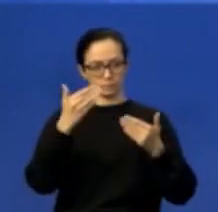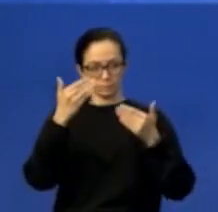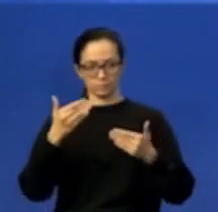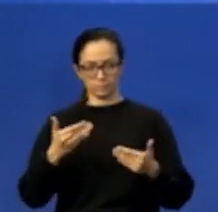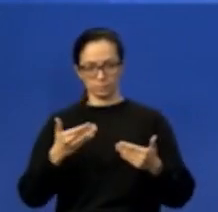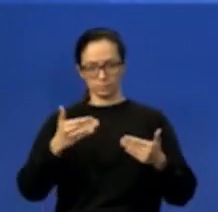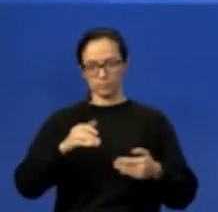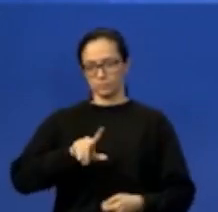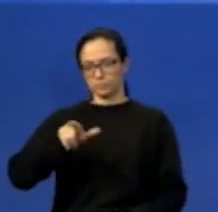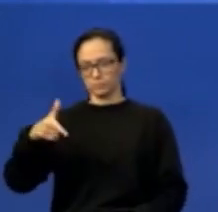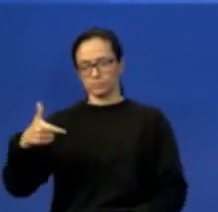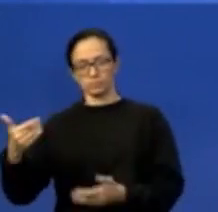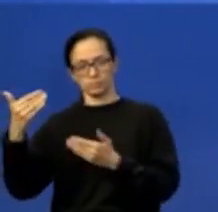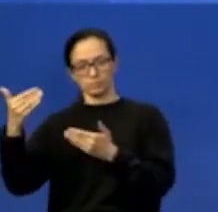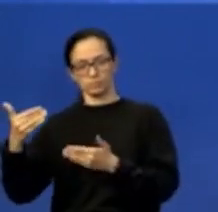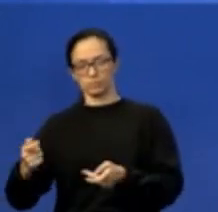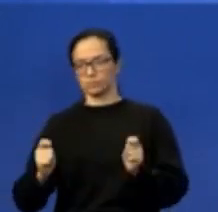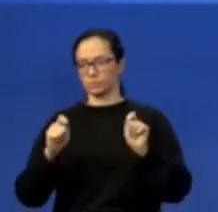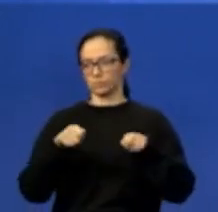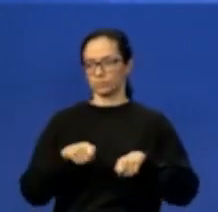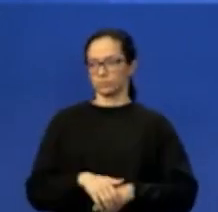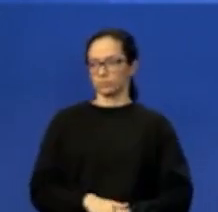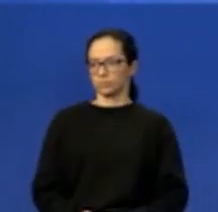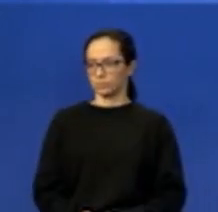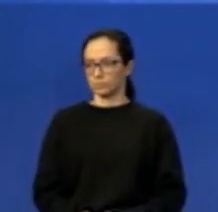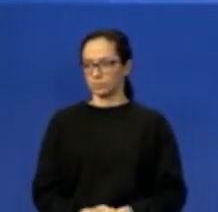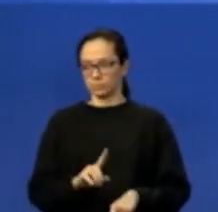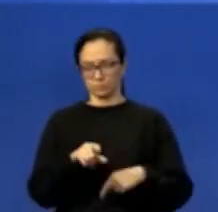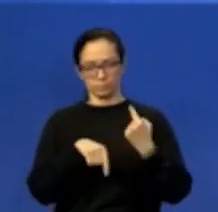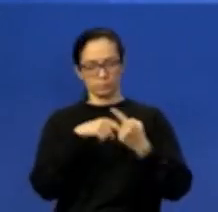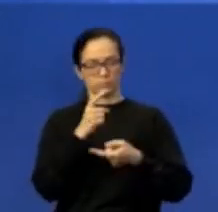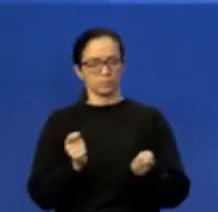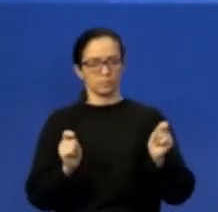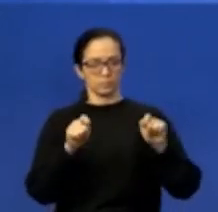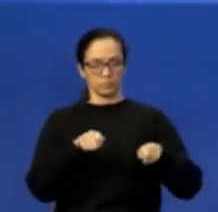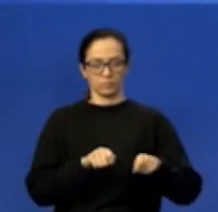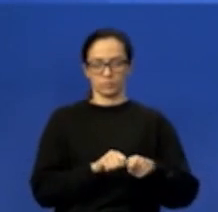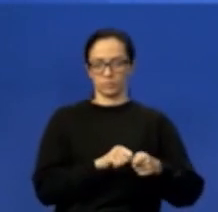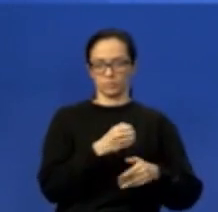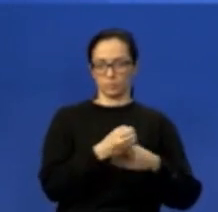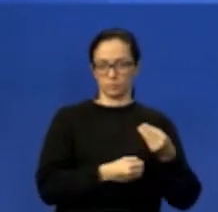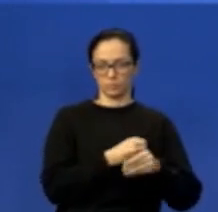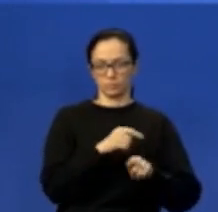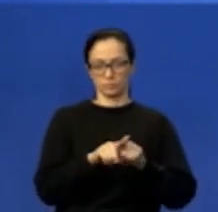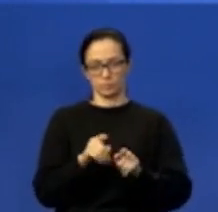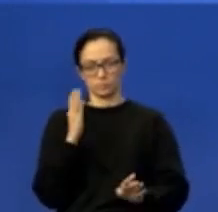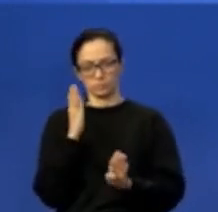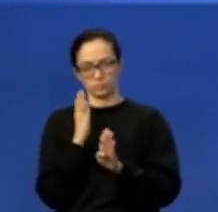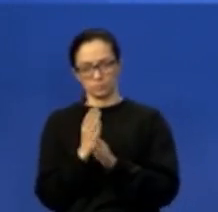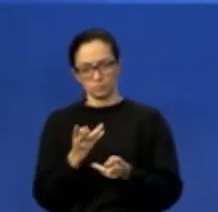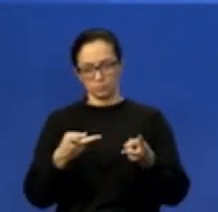fase pós-analítica, que diz respeito especificamente ao resultado obtido e também ao laudo que vai